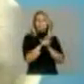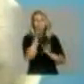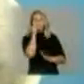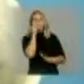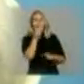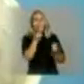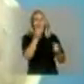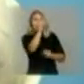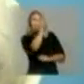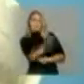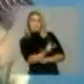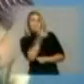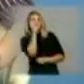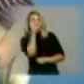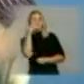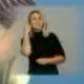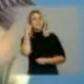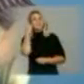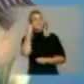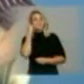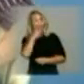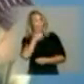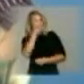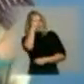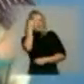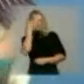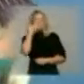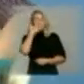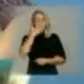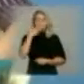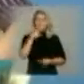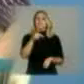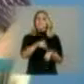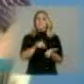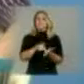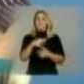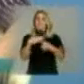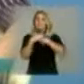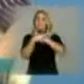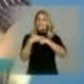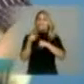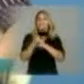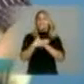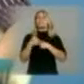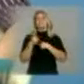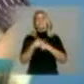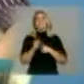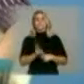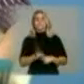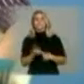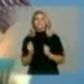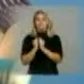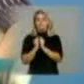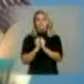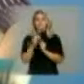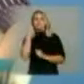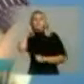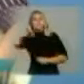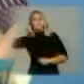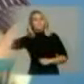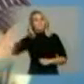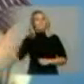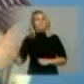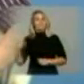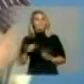o perfil da deputada. Ela era um doce, né? Ela era carinhosa, a gente viajava muito, ela